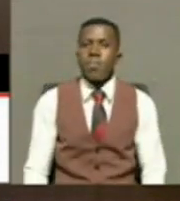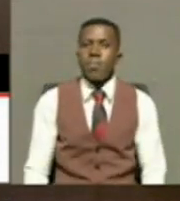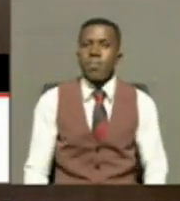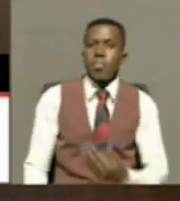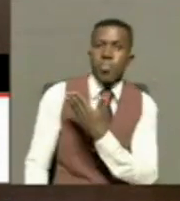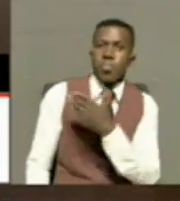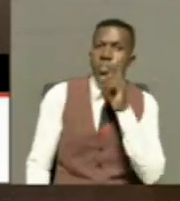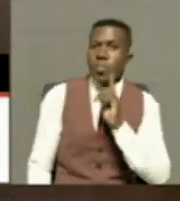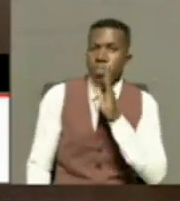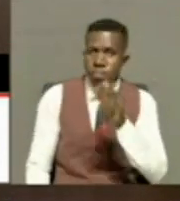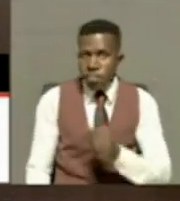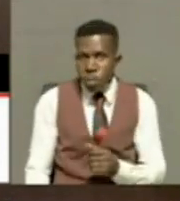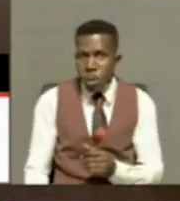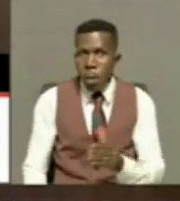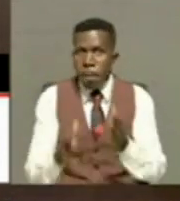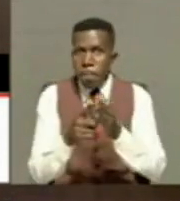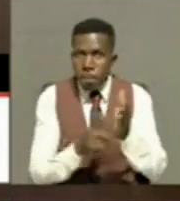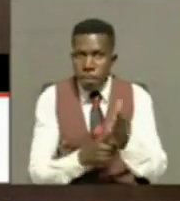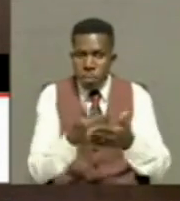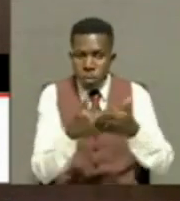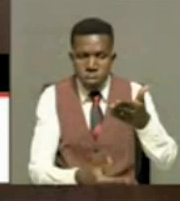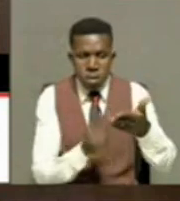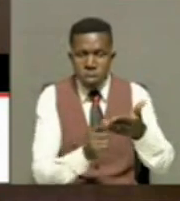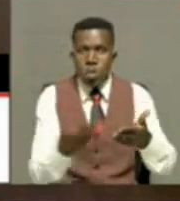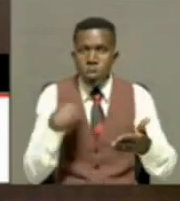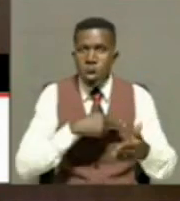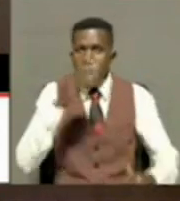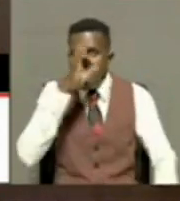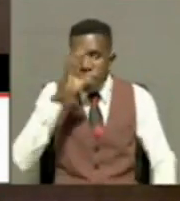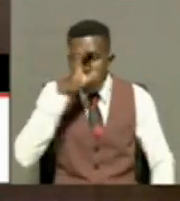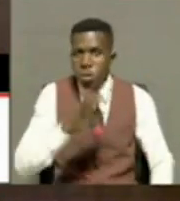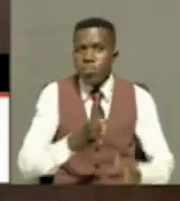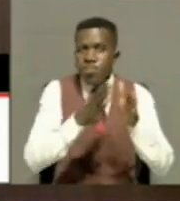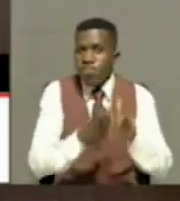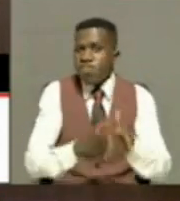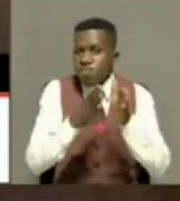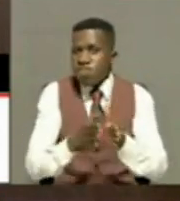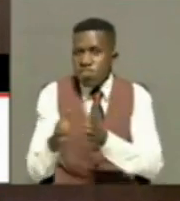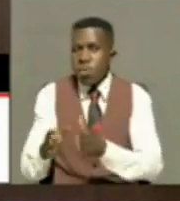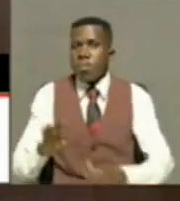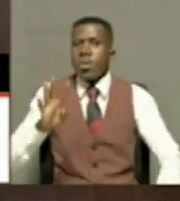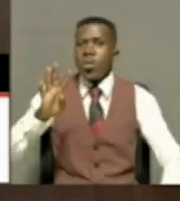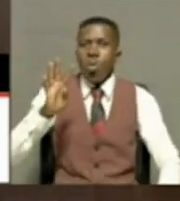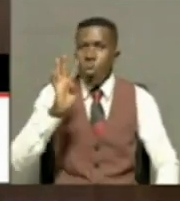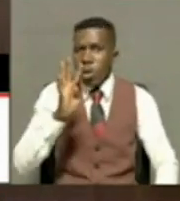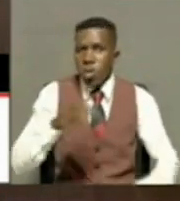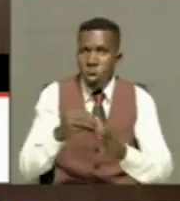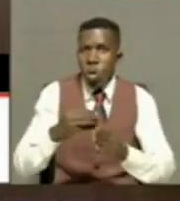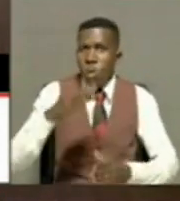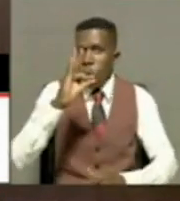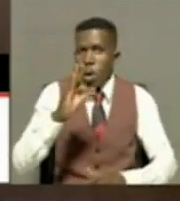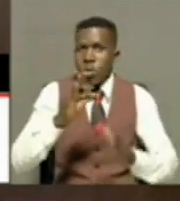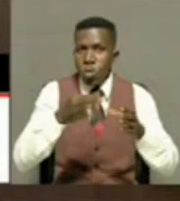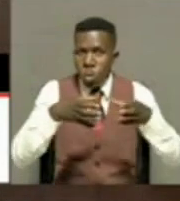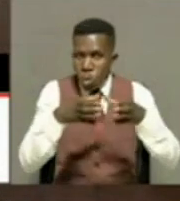linhas tarifárias, e procuramos organizá-la em quatro grupos de intervenção. Um